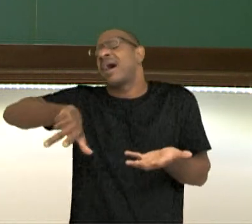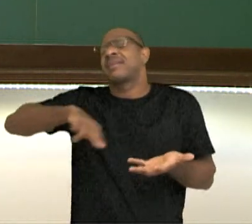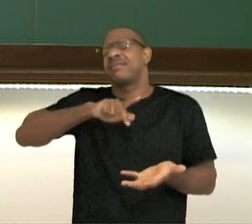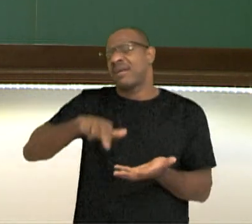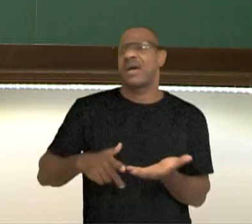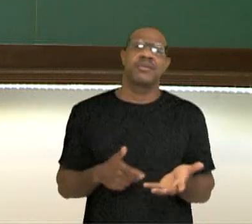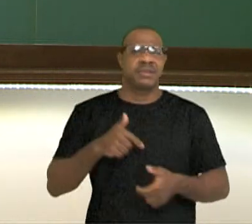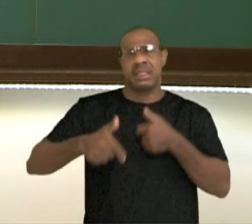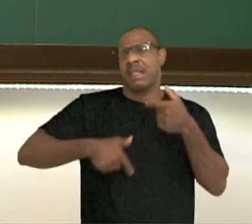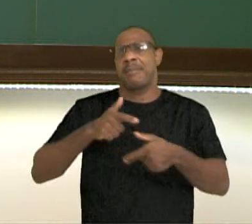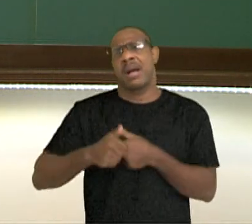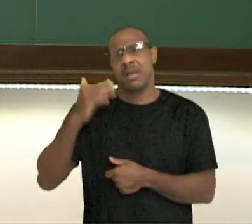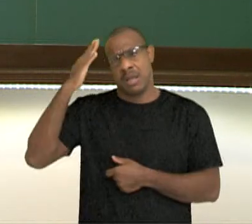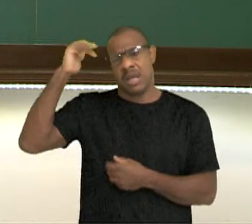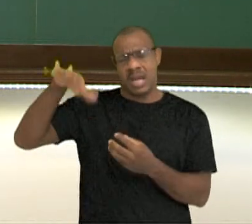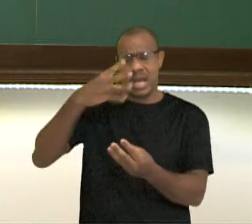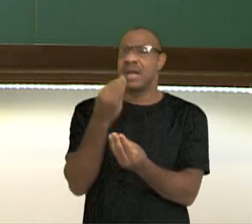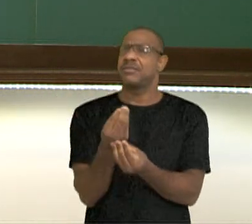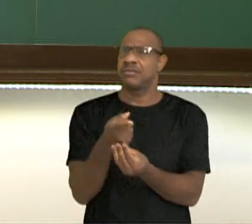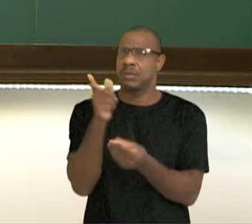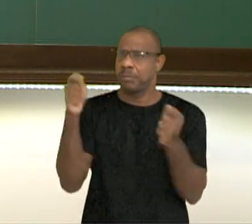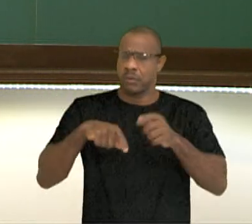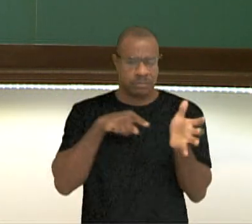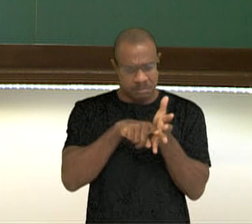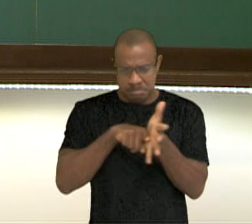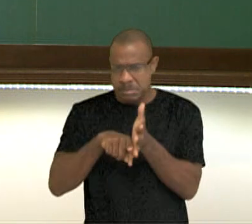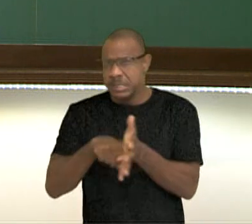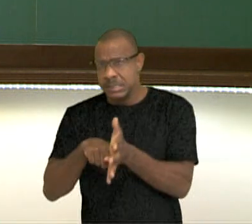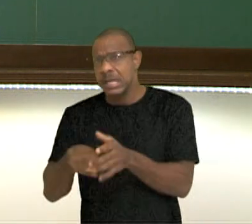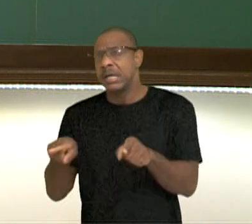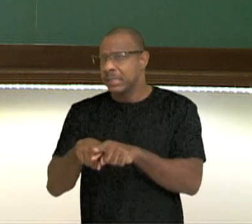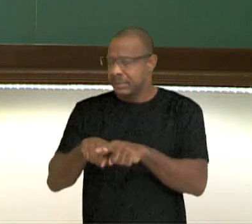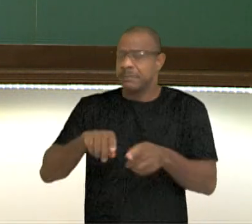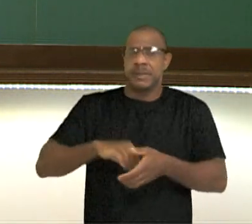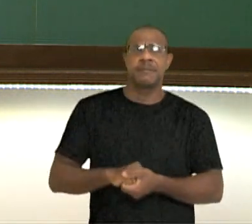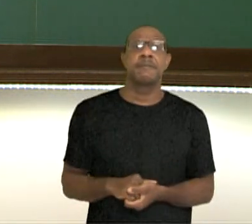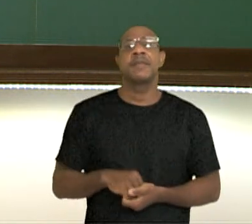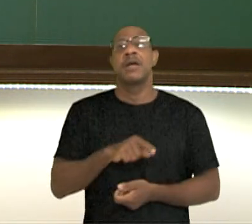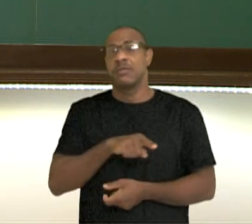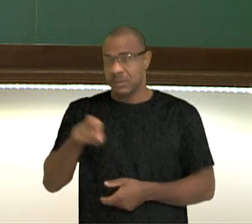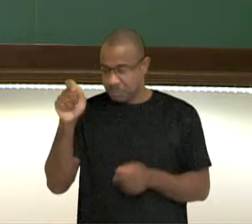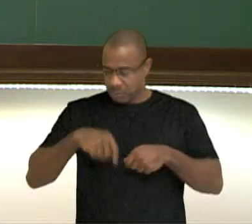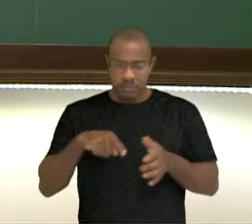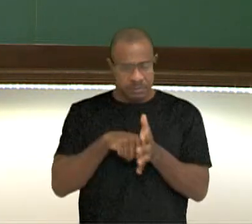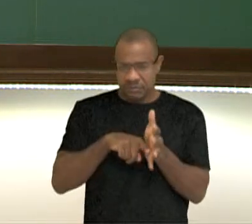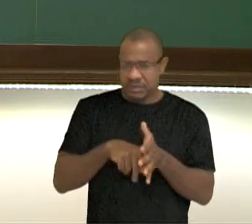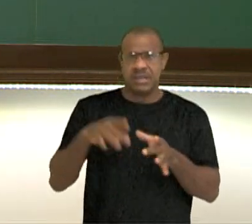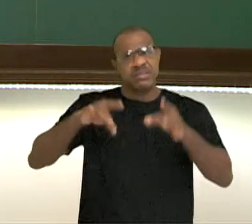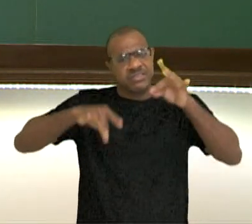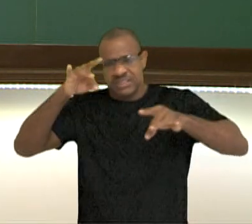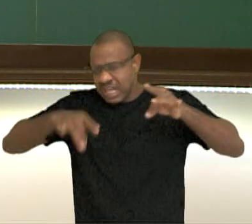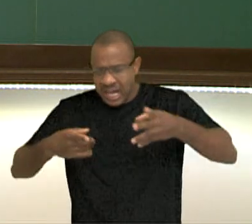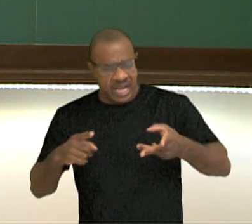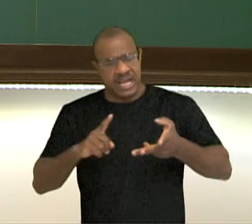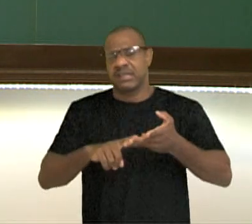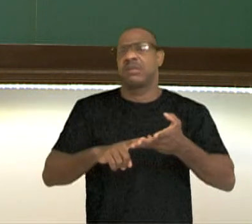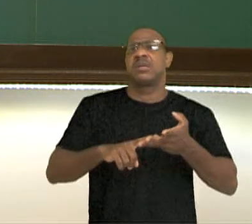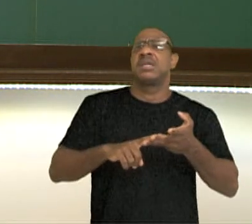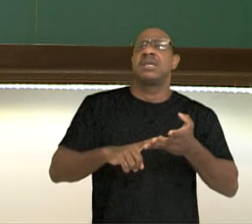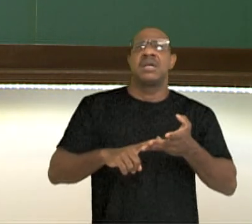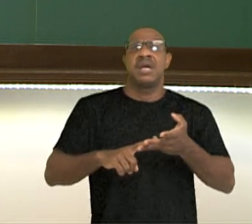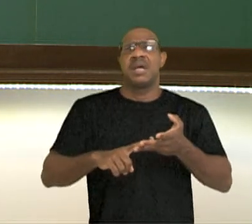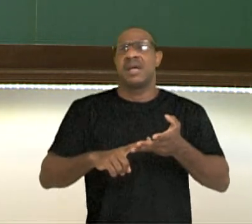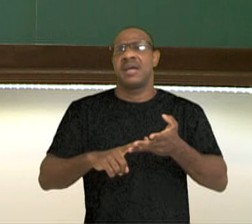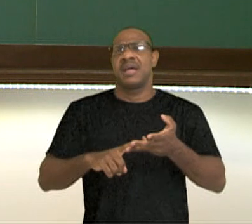aula que gosta da música lírica, mas de uma maneira um pouco preconceituosa, nem toca no assunto para não ser taxado de coisas aí que não